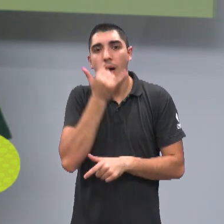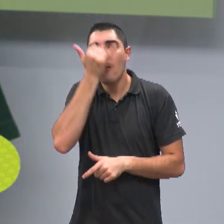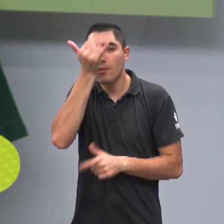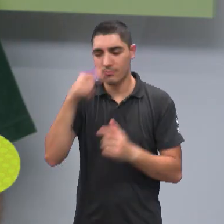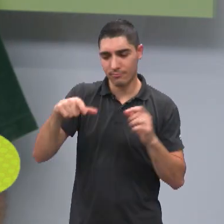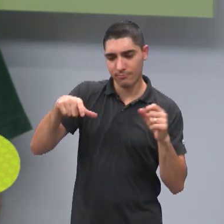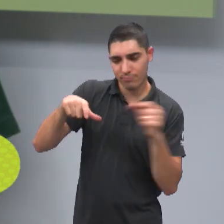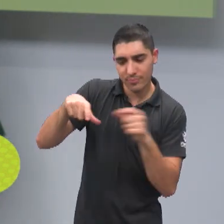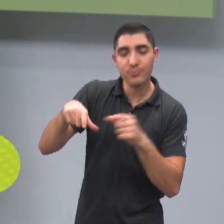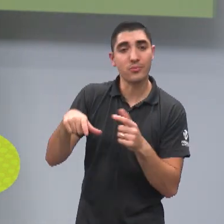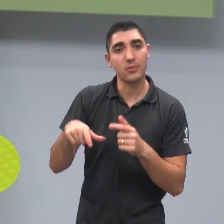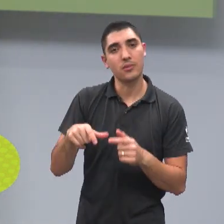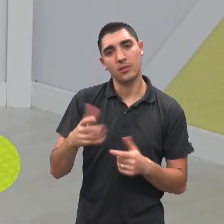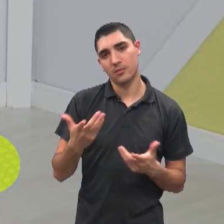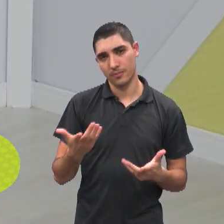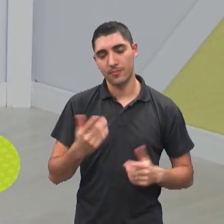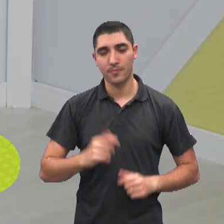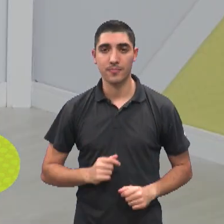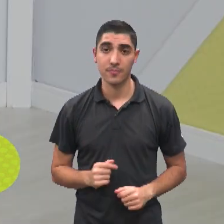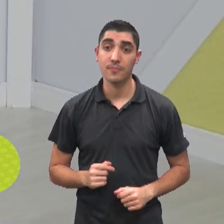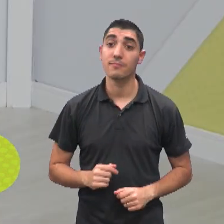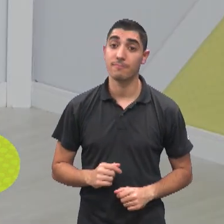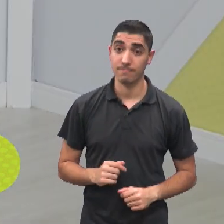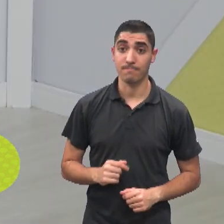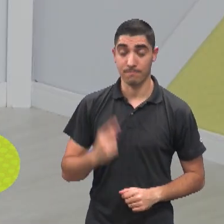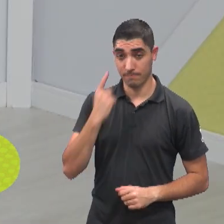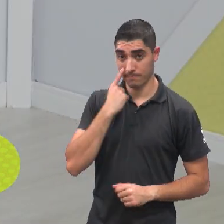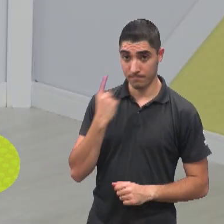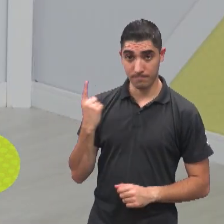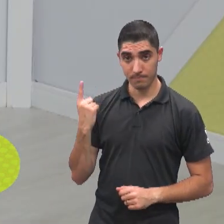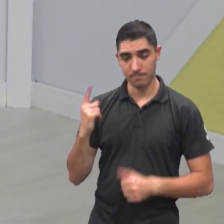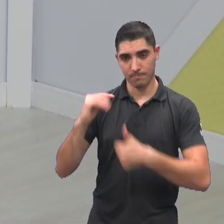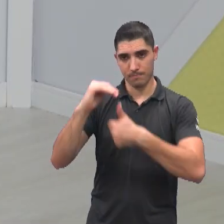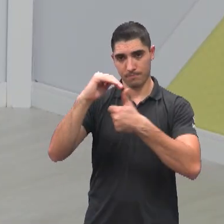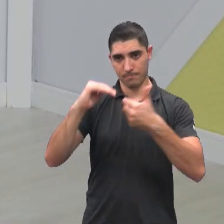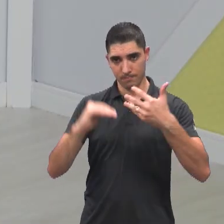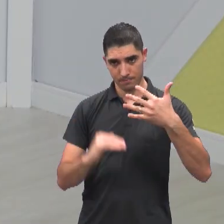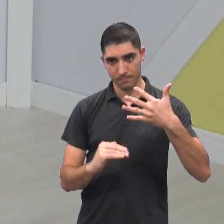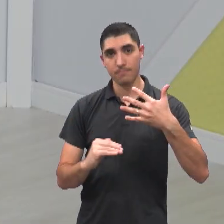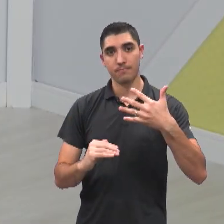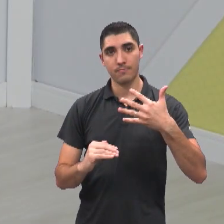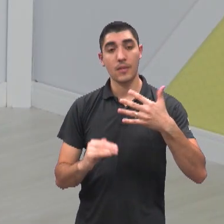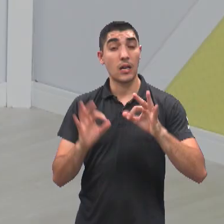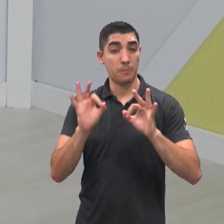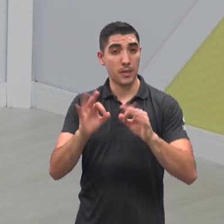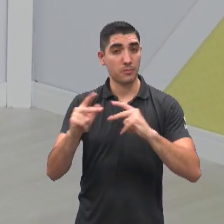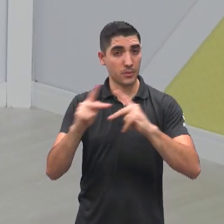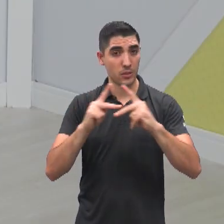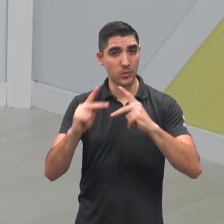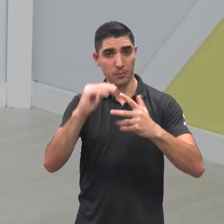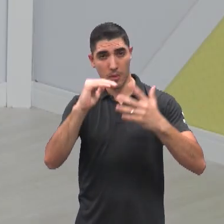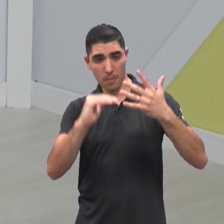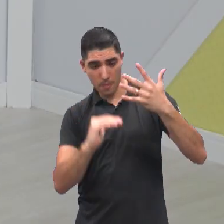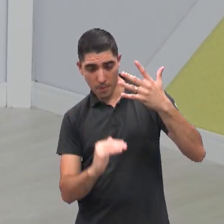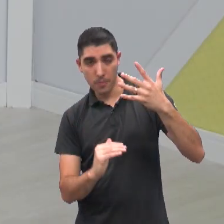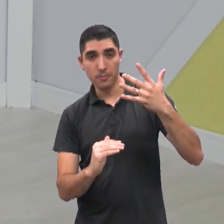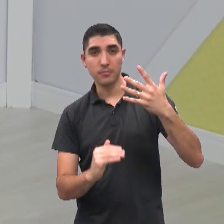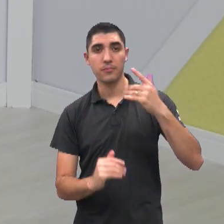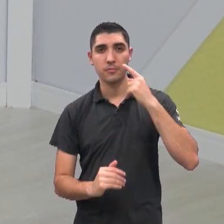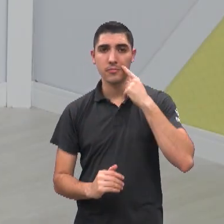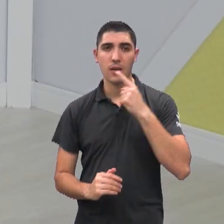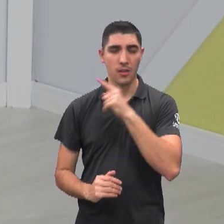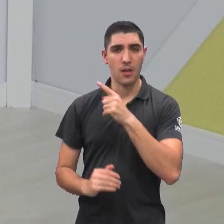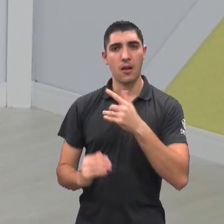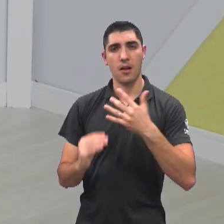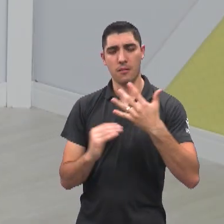deixar empatar ou virar, né, no caso. Muito bem, vamos dar uma olhadinha aqui na classificação, lá na parte de baixo, que é onde o São José aparece. Lá em cima, nesse